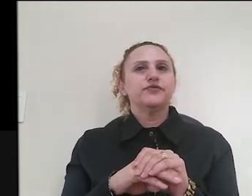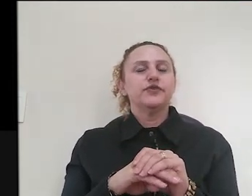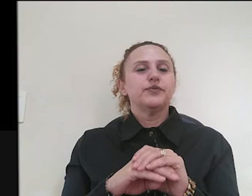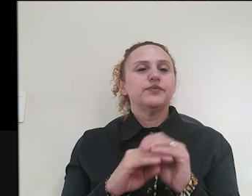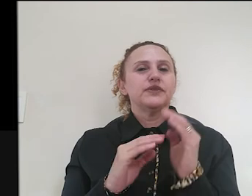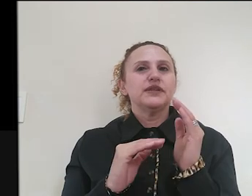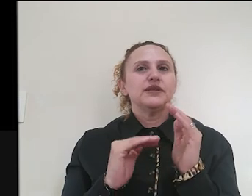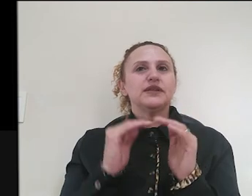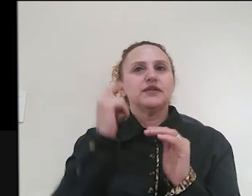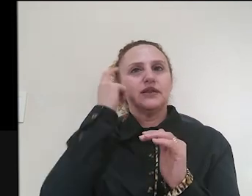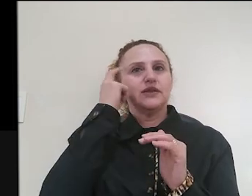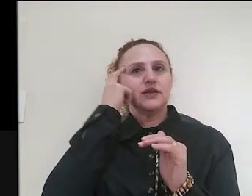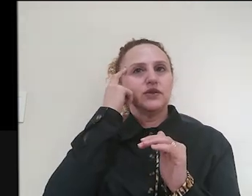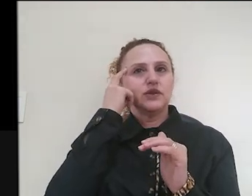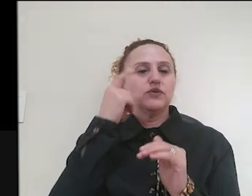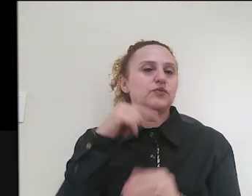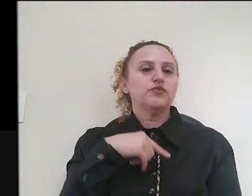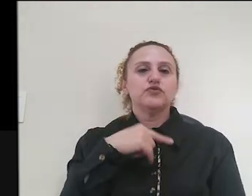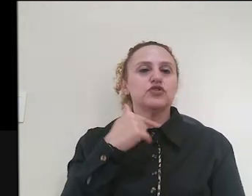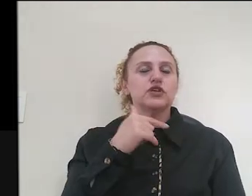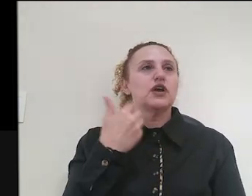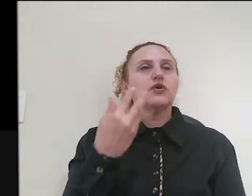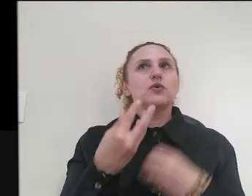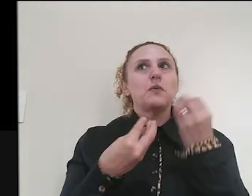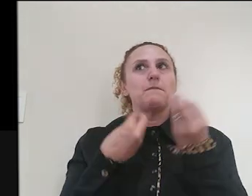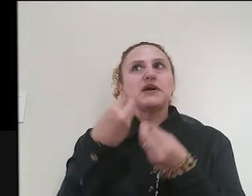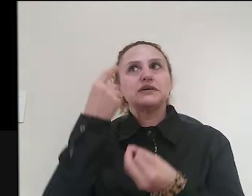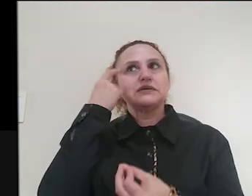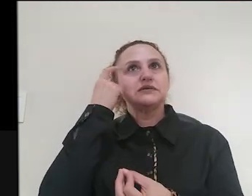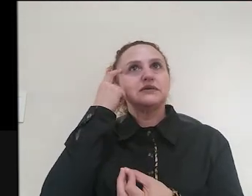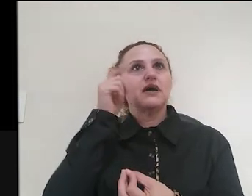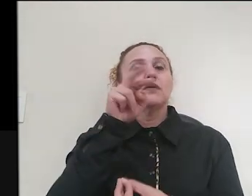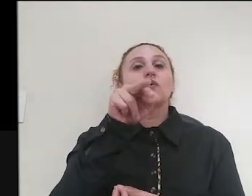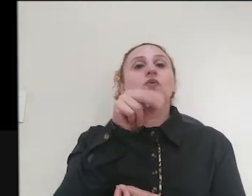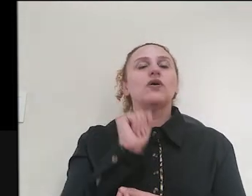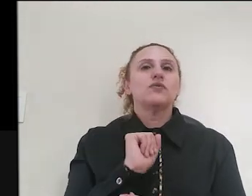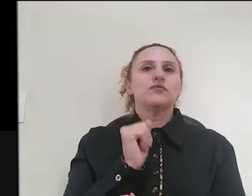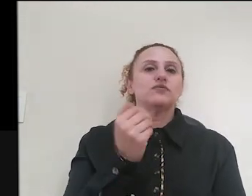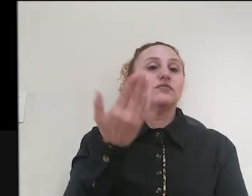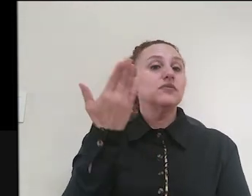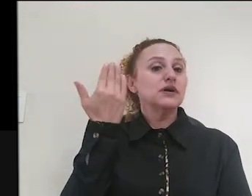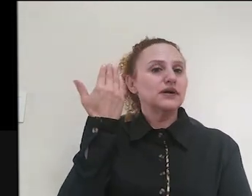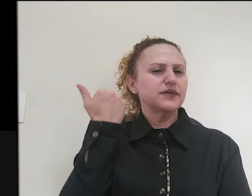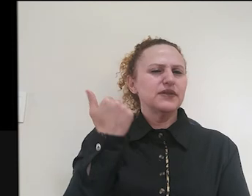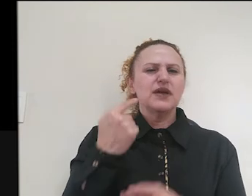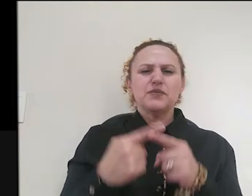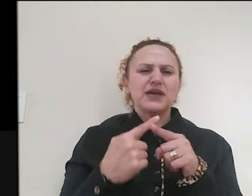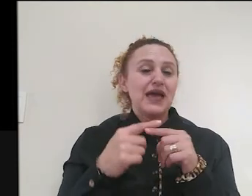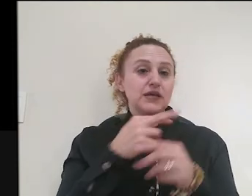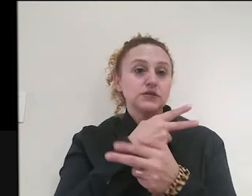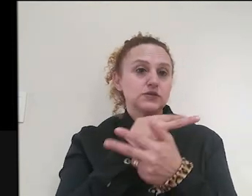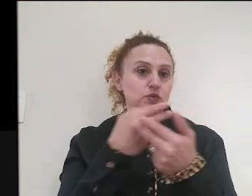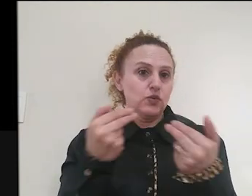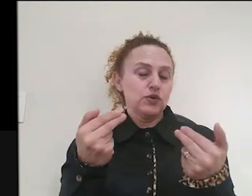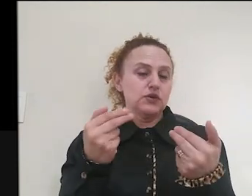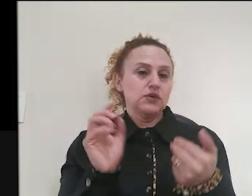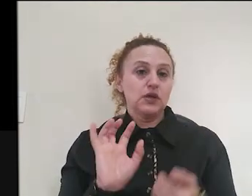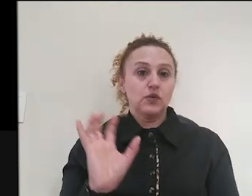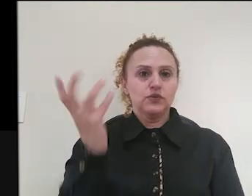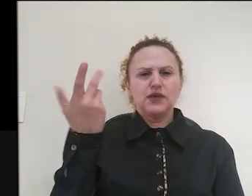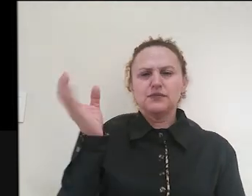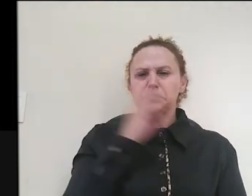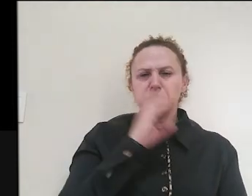Então, não dá mais para pensar na vida como a gente pensava antes, né? As coisas estão acontecendo muito rápido, e para o bem e para o